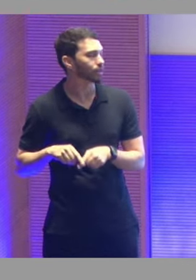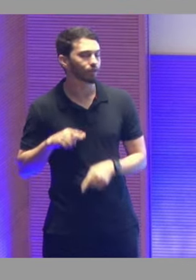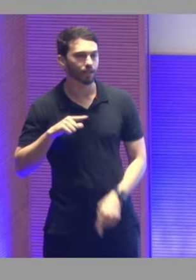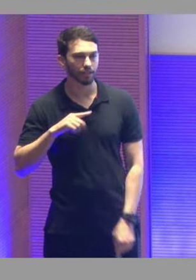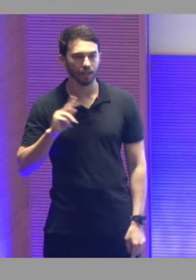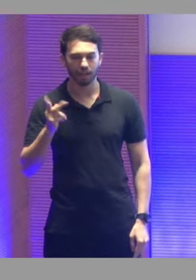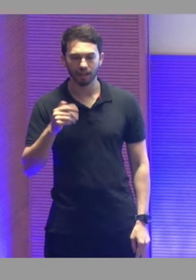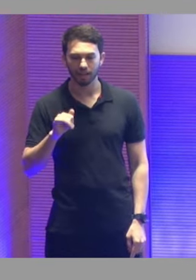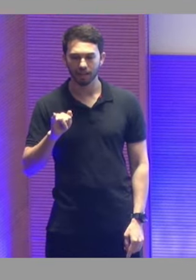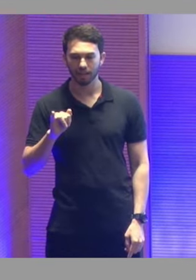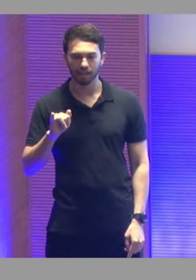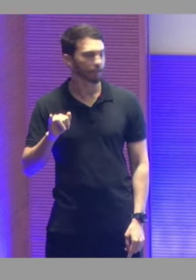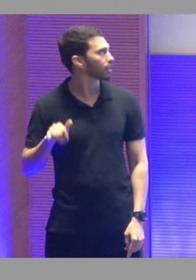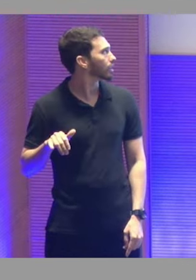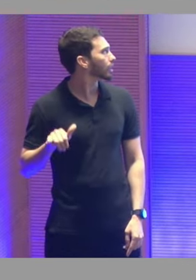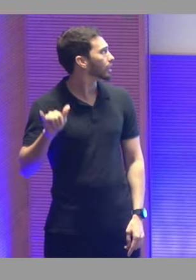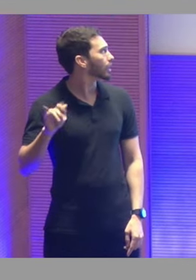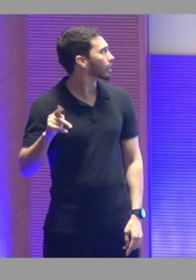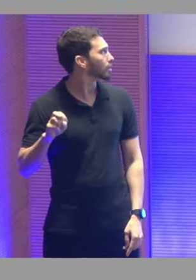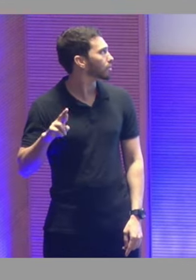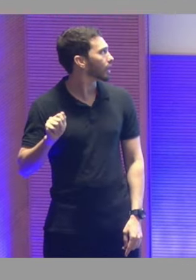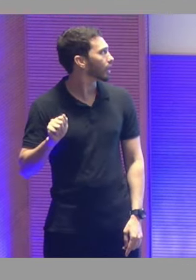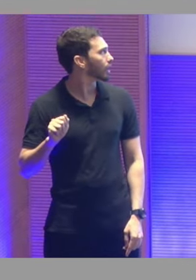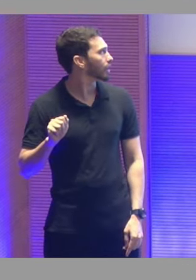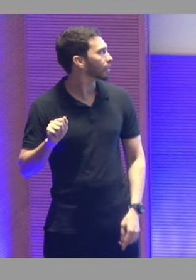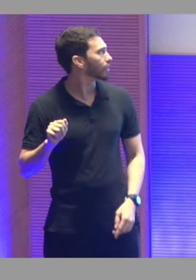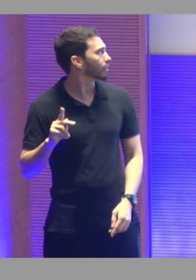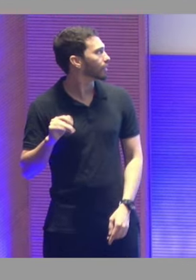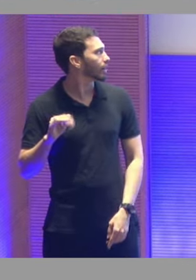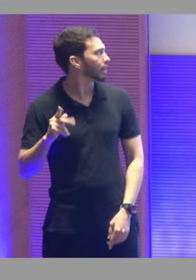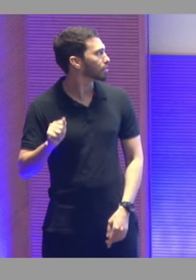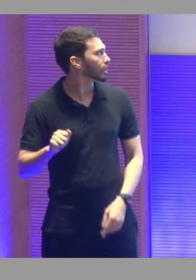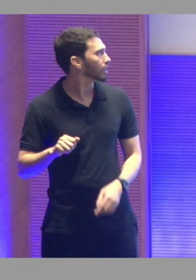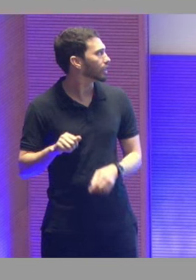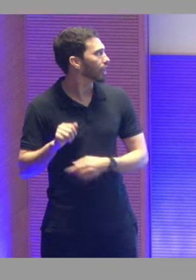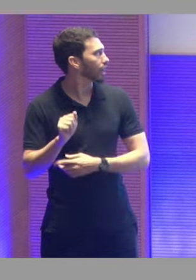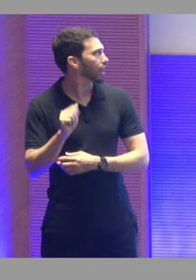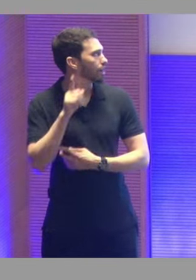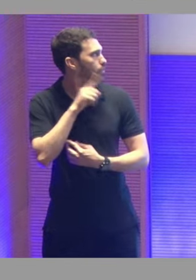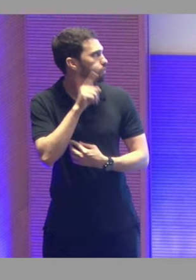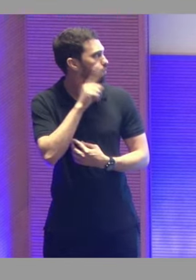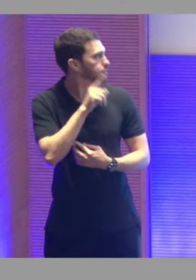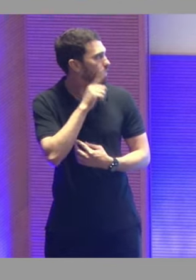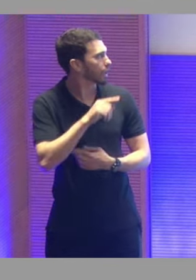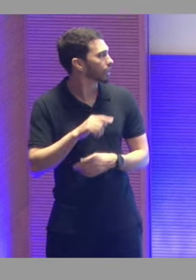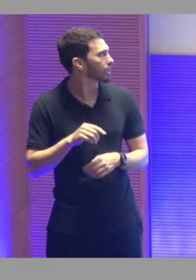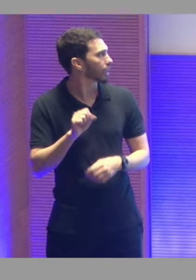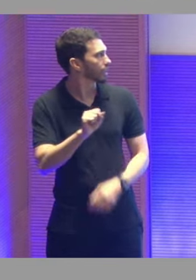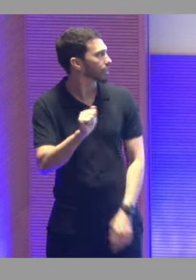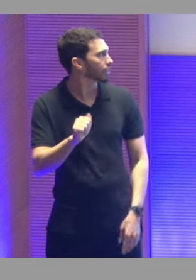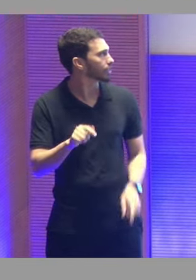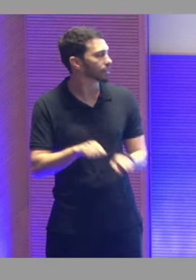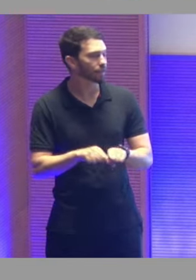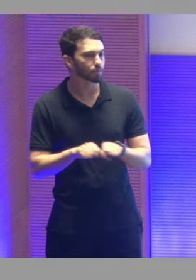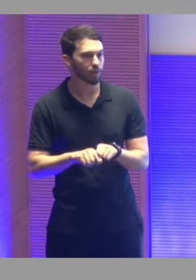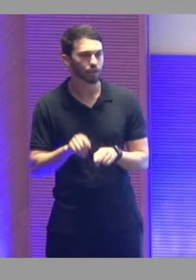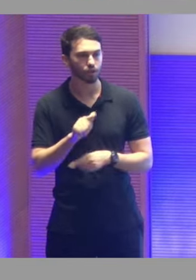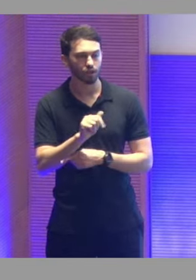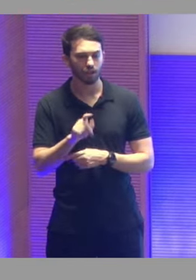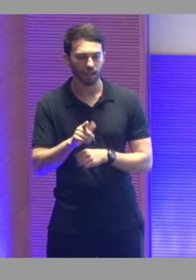temos Hiperfarma América Americanas SA e GT soluções logísticas